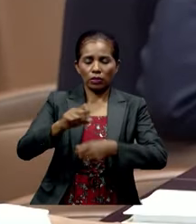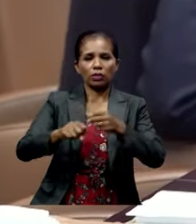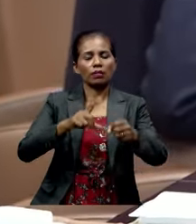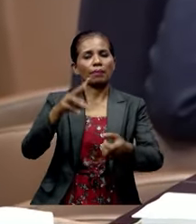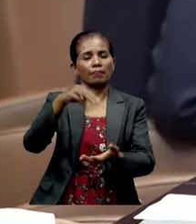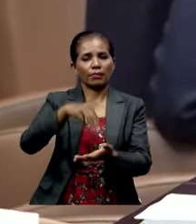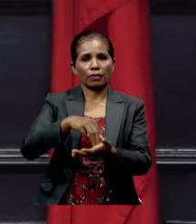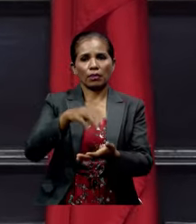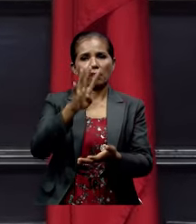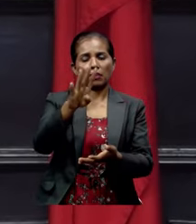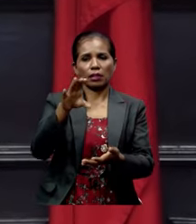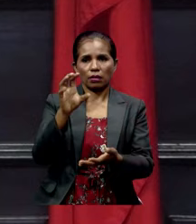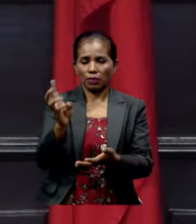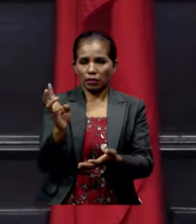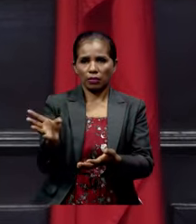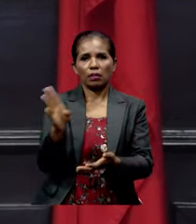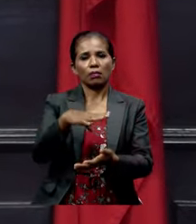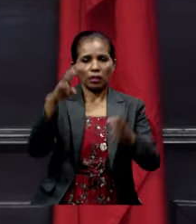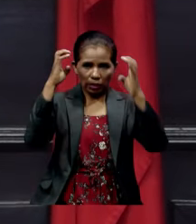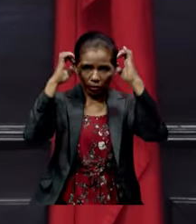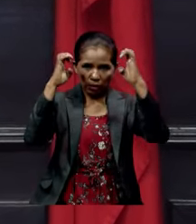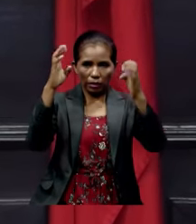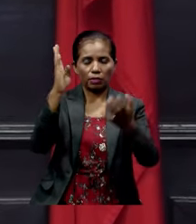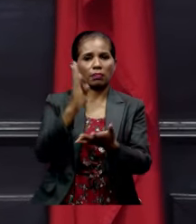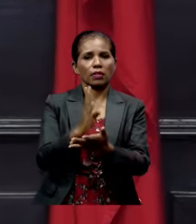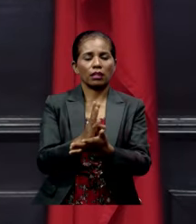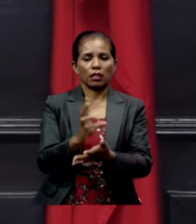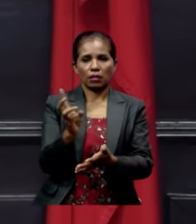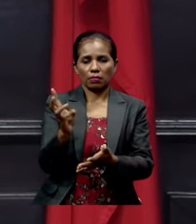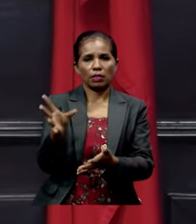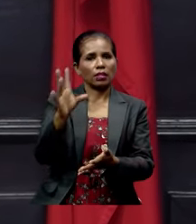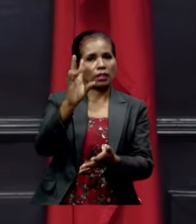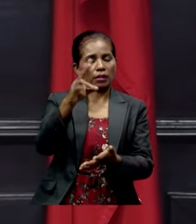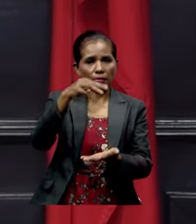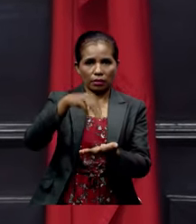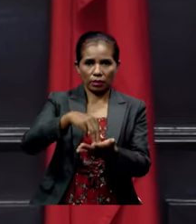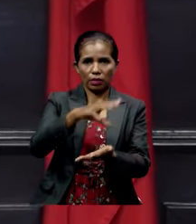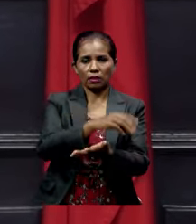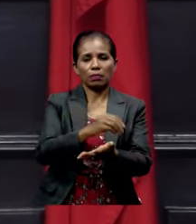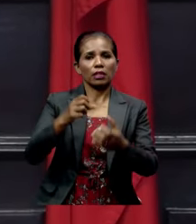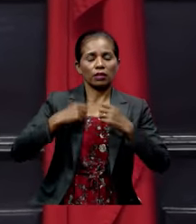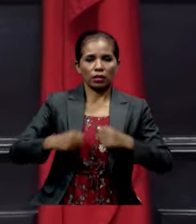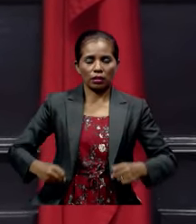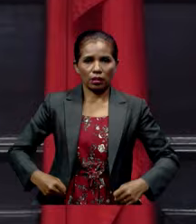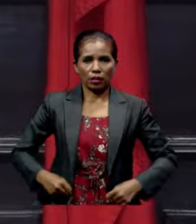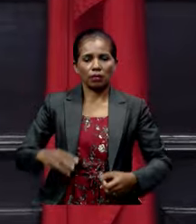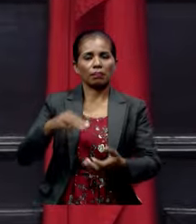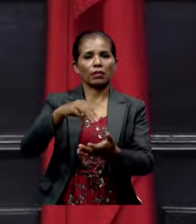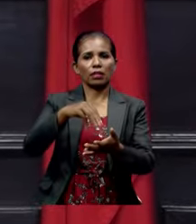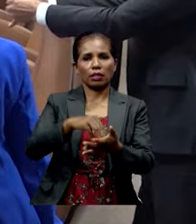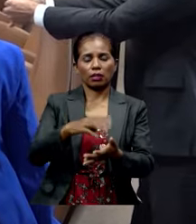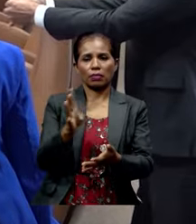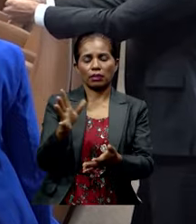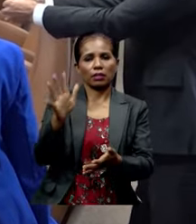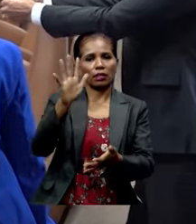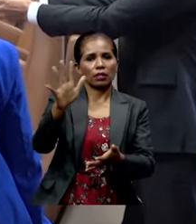ida hat nulu ponto sia, ba educação, milhão neng nulu resinen ponto rua, ba setor saúde, no milhão hat nulu resin lima